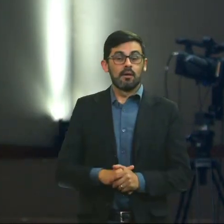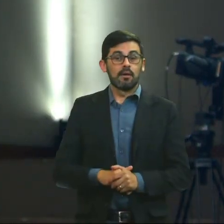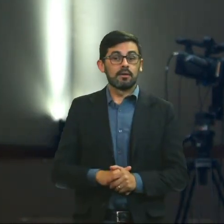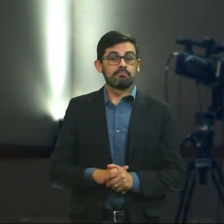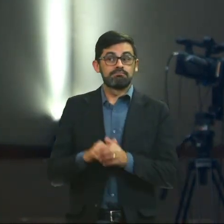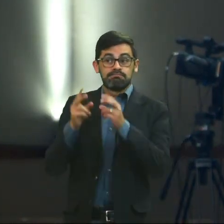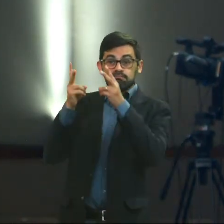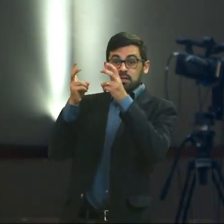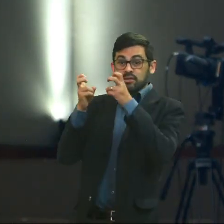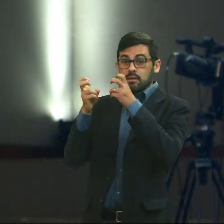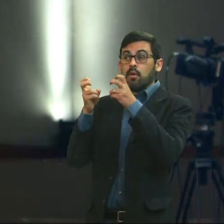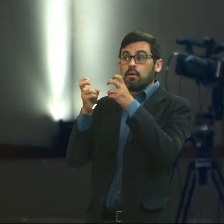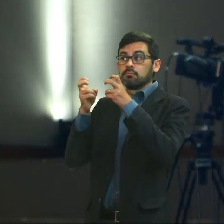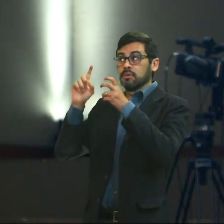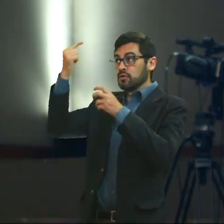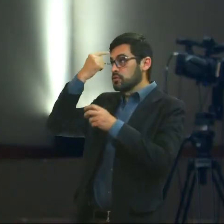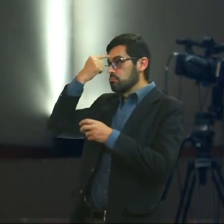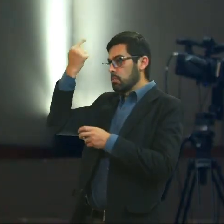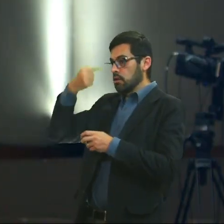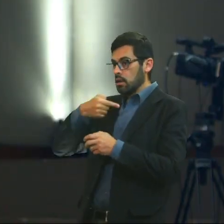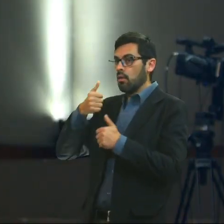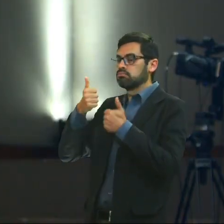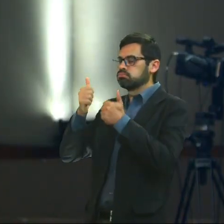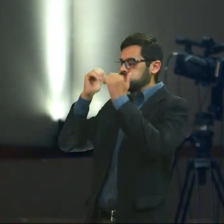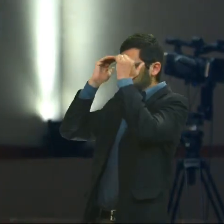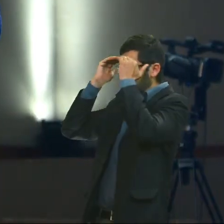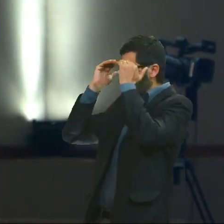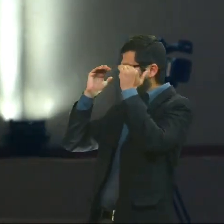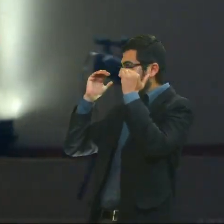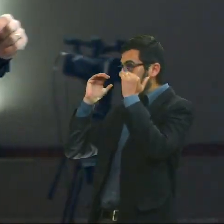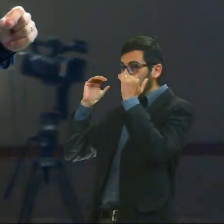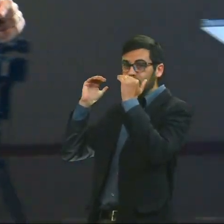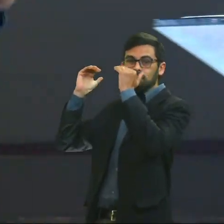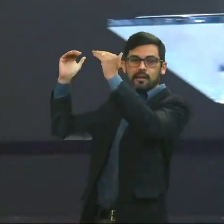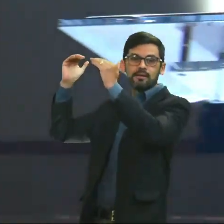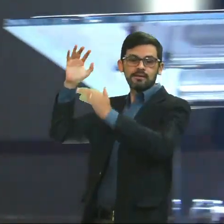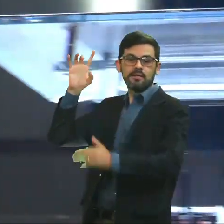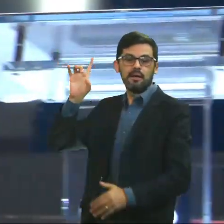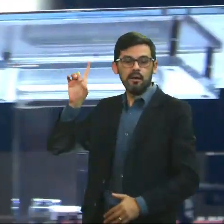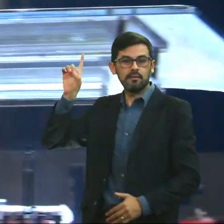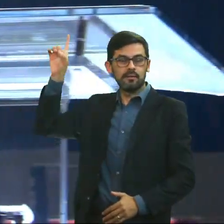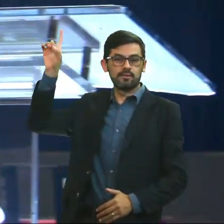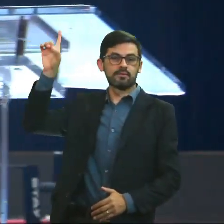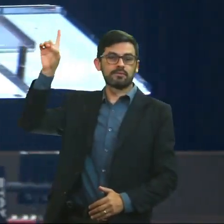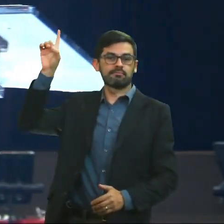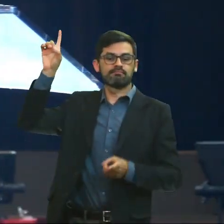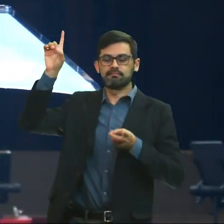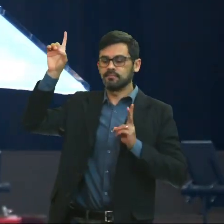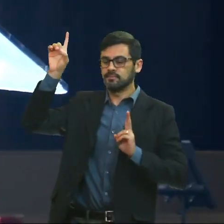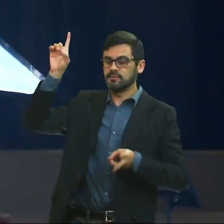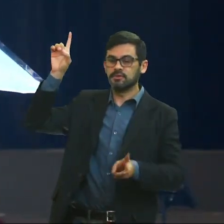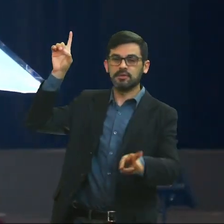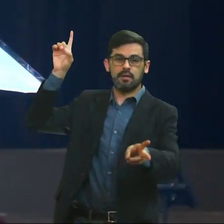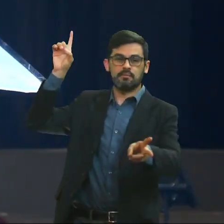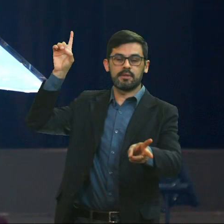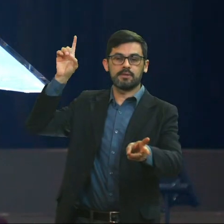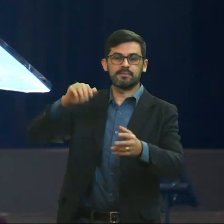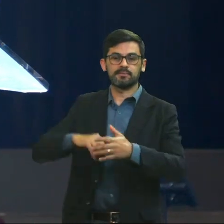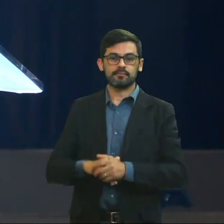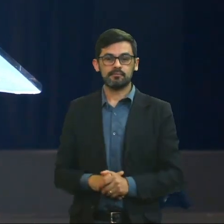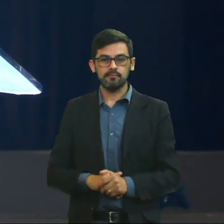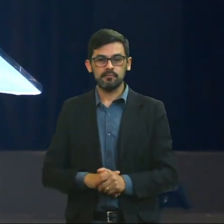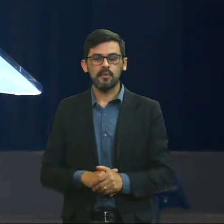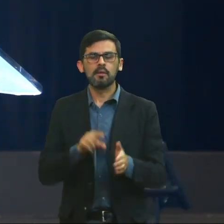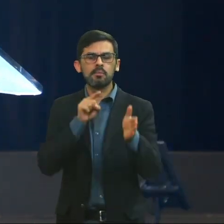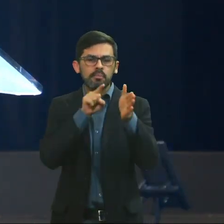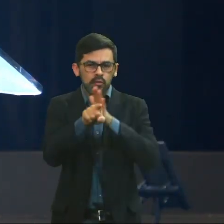Escute e obedeça. Escute e obedeça. Você está